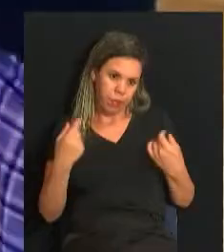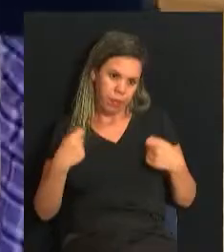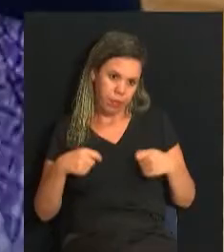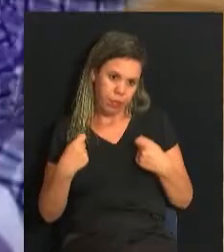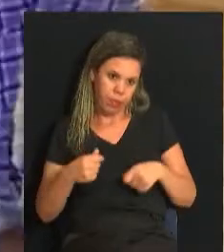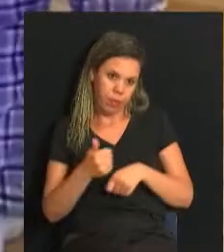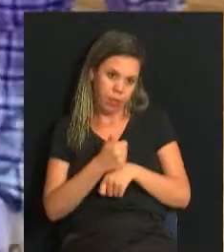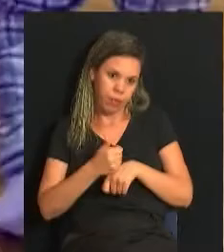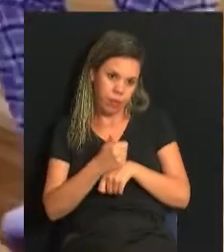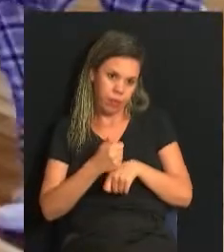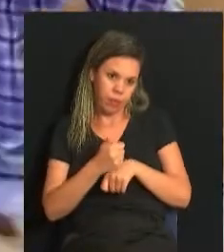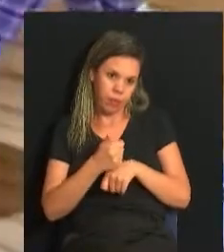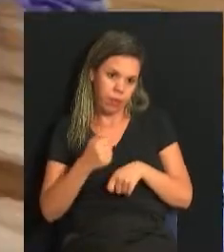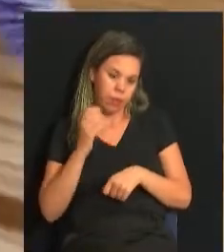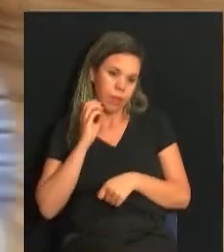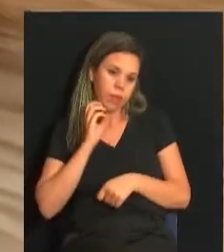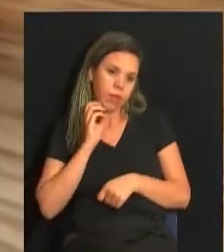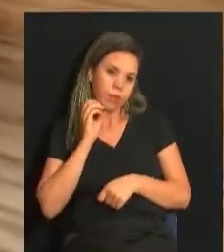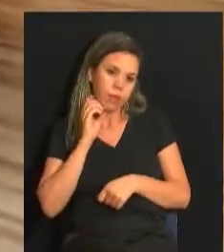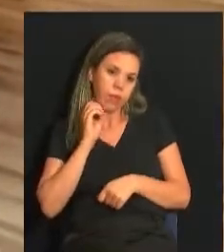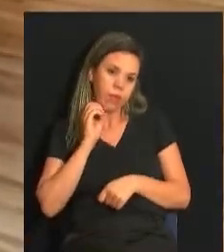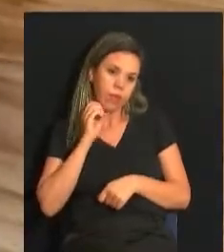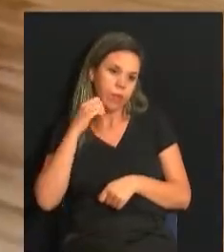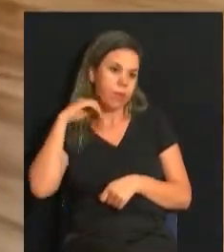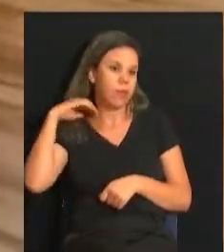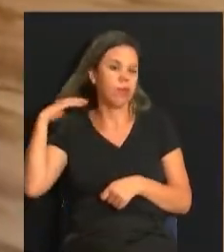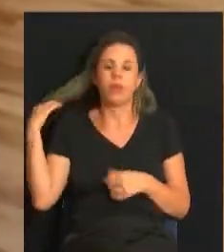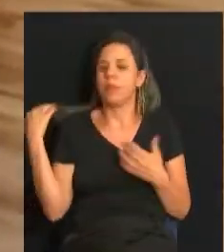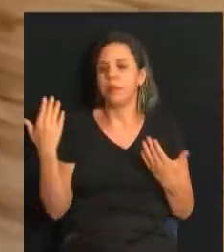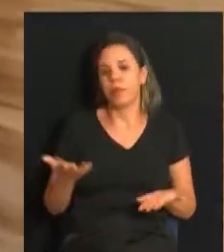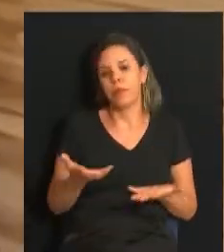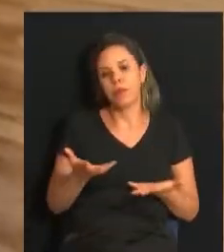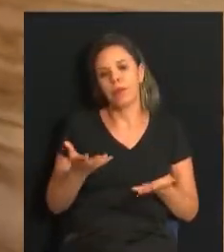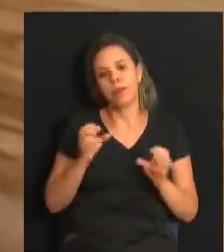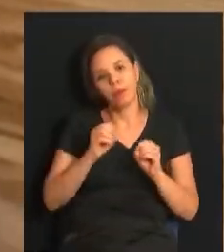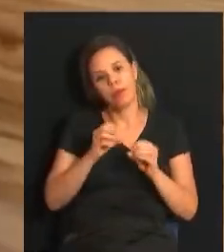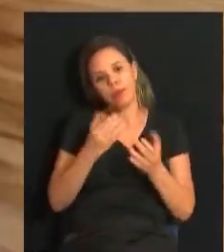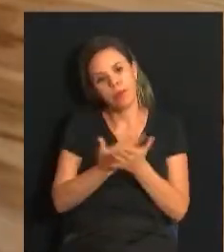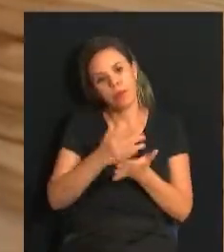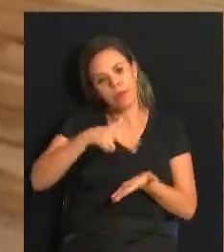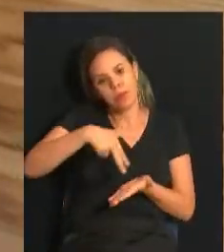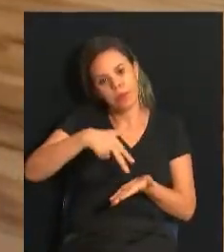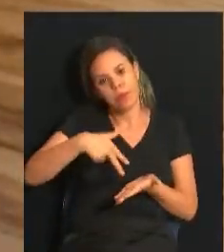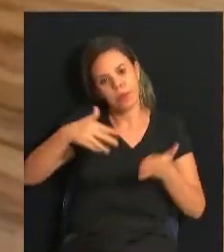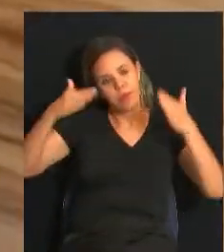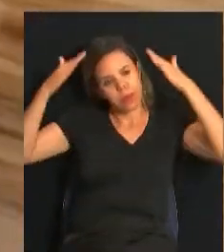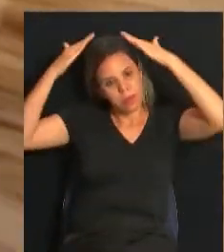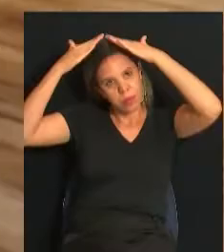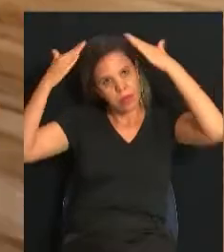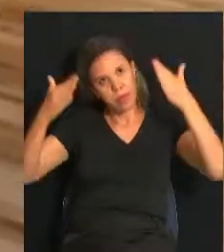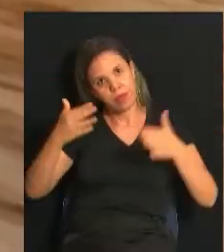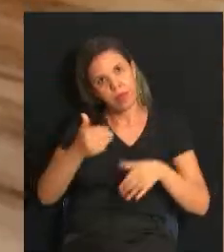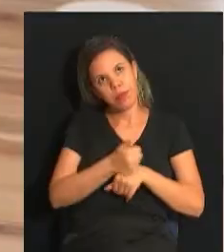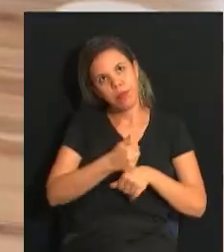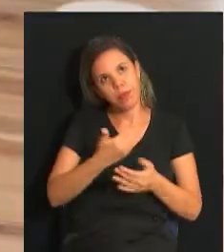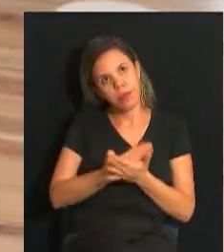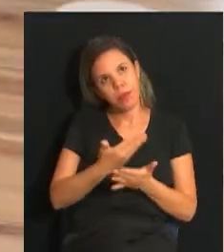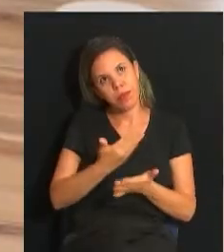tinha que especializar naquela coisa né você que dá aula de balé balé